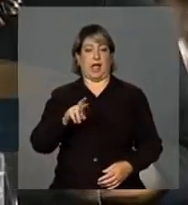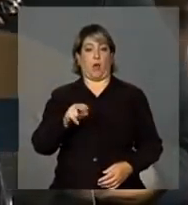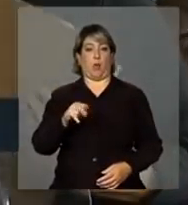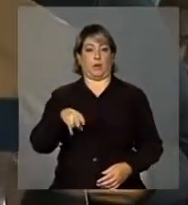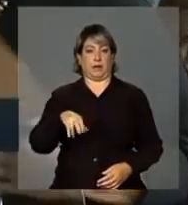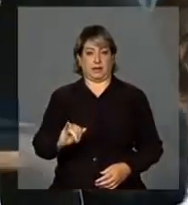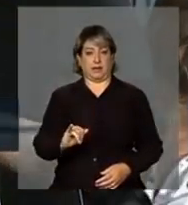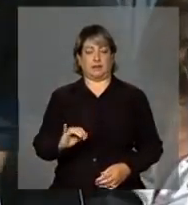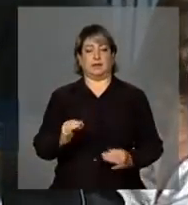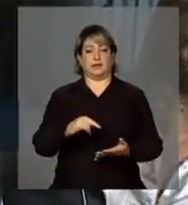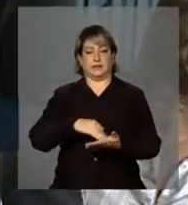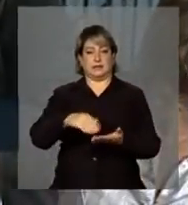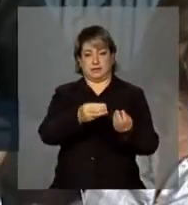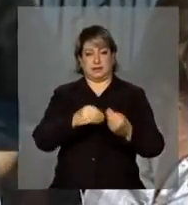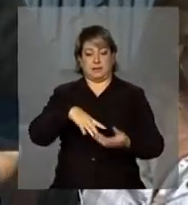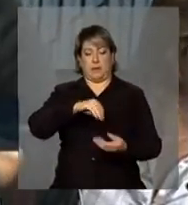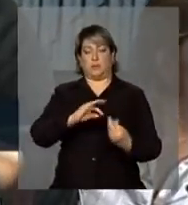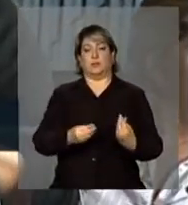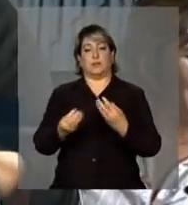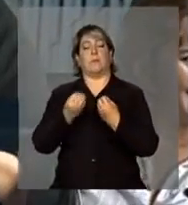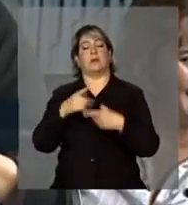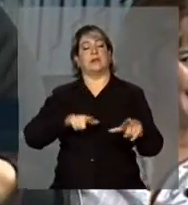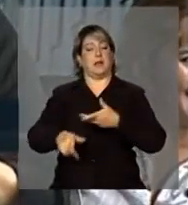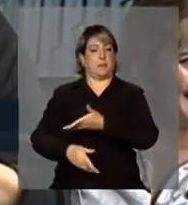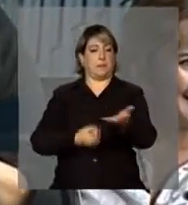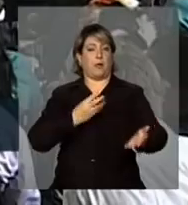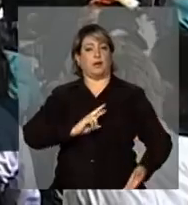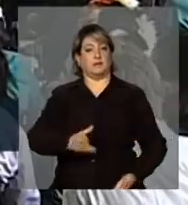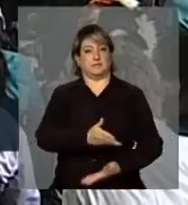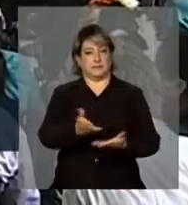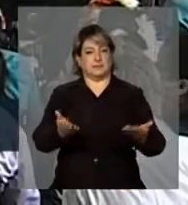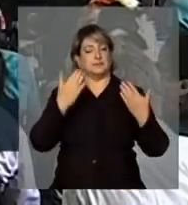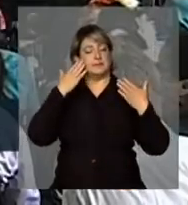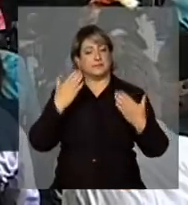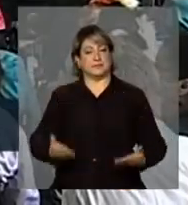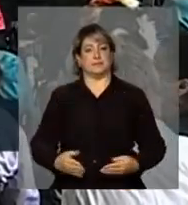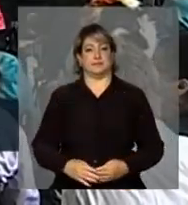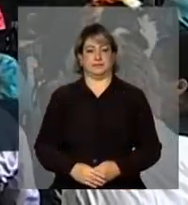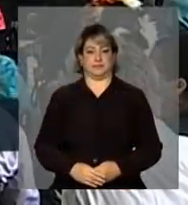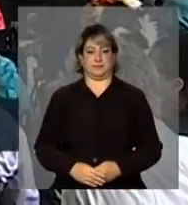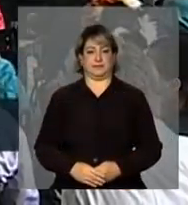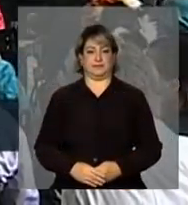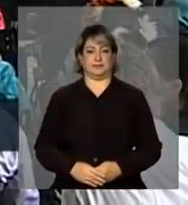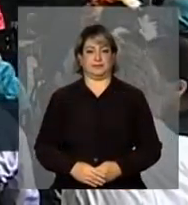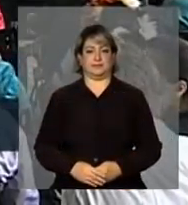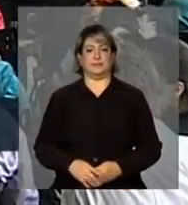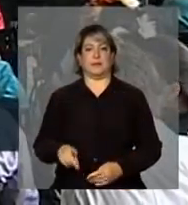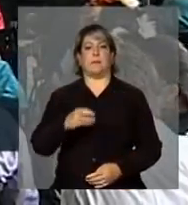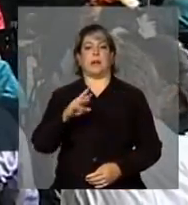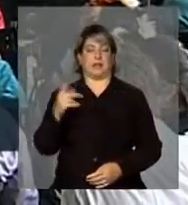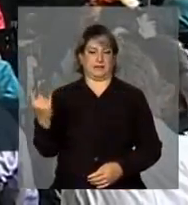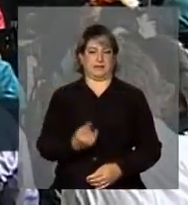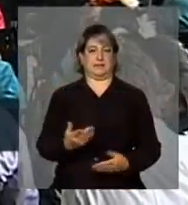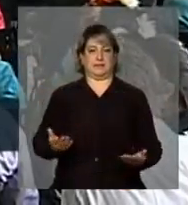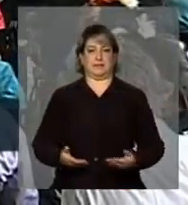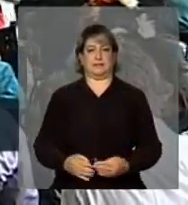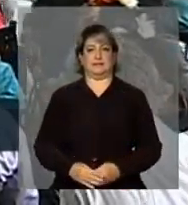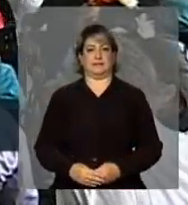gentileza, providencie bom trabalho e bons resultados. Tá? Obrigada. Agora, Marta, venha.